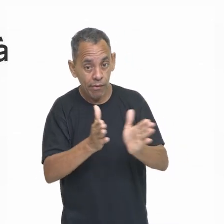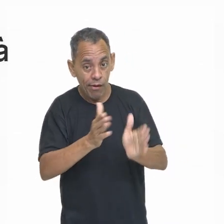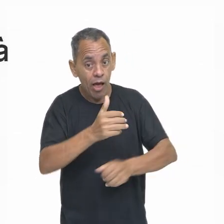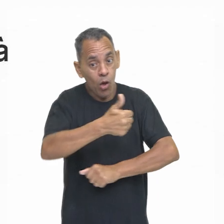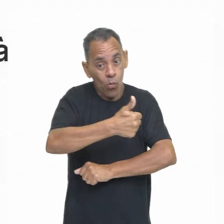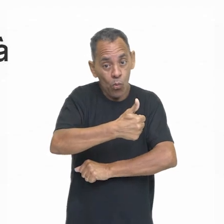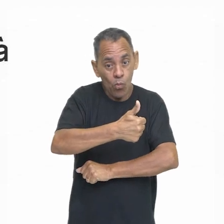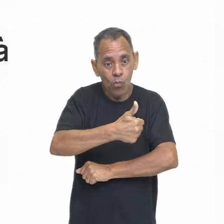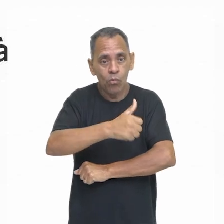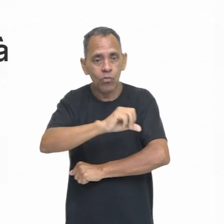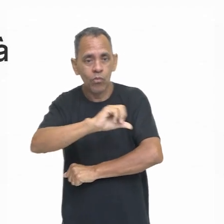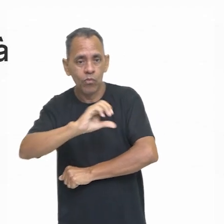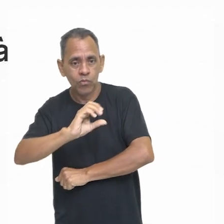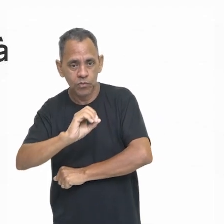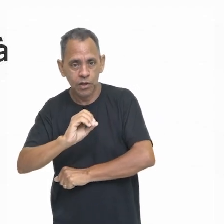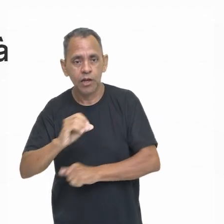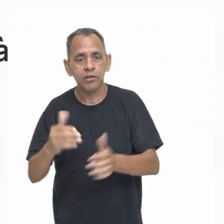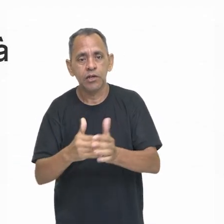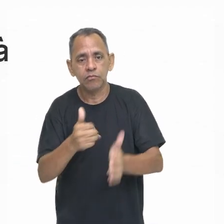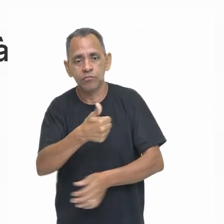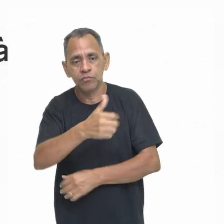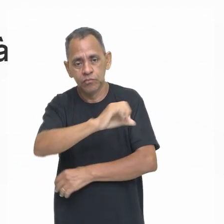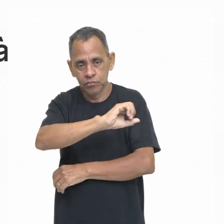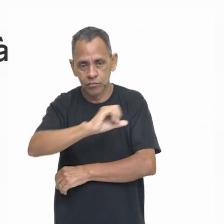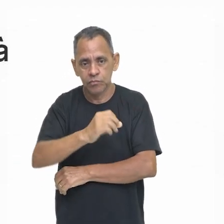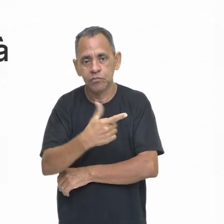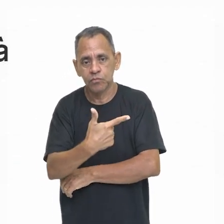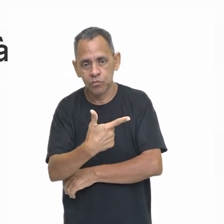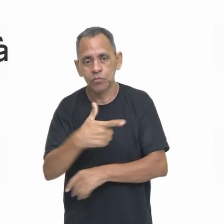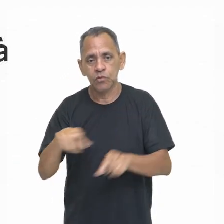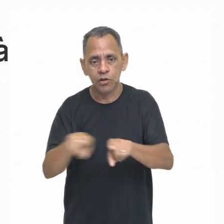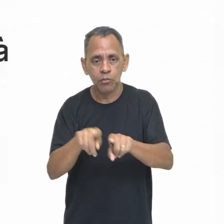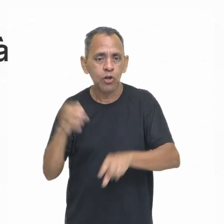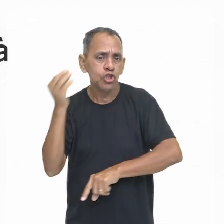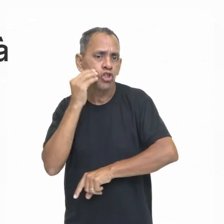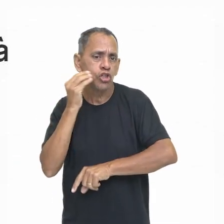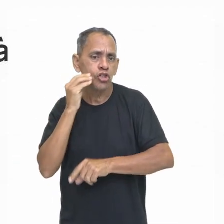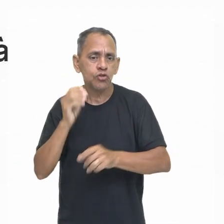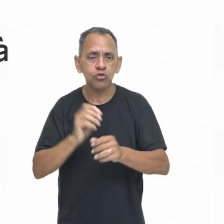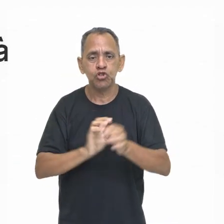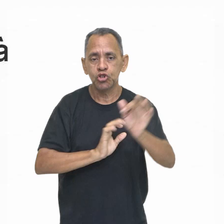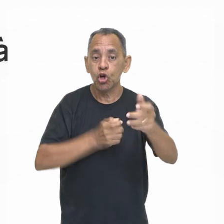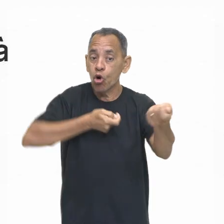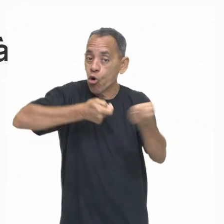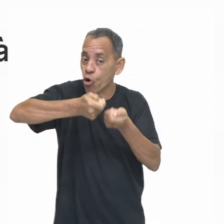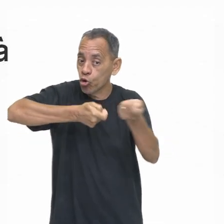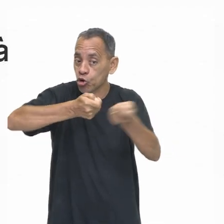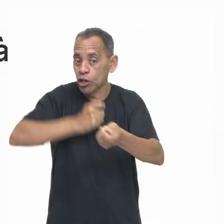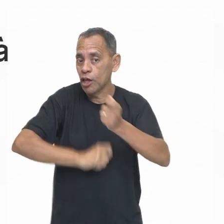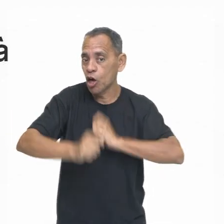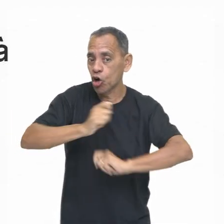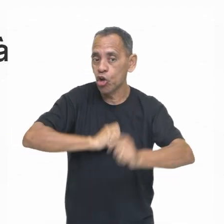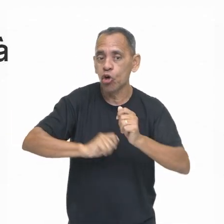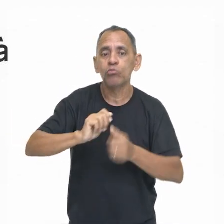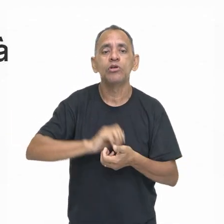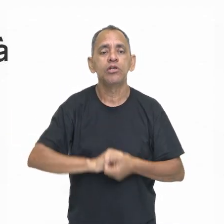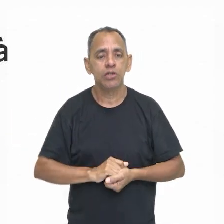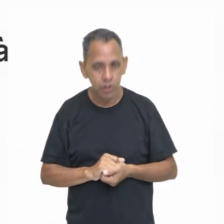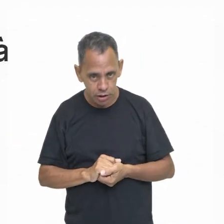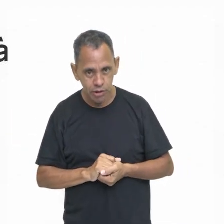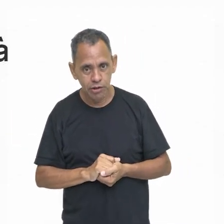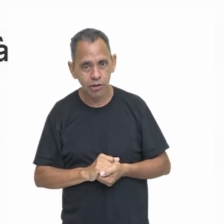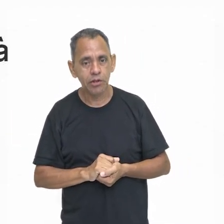até 1992, foi marcado por tentativas de estabilização econômica através de